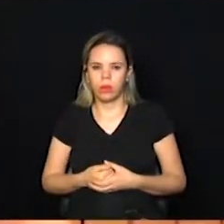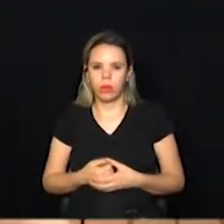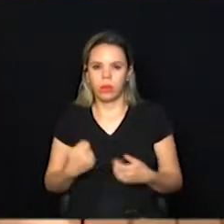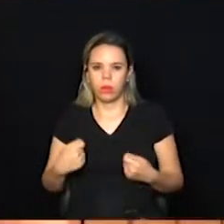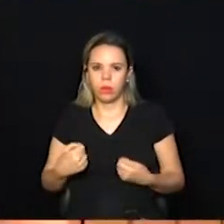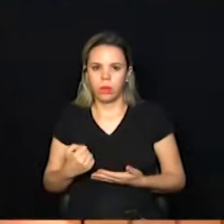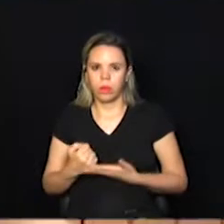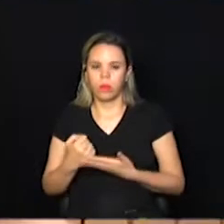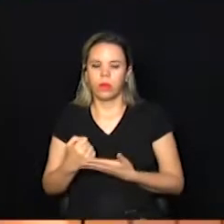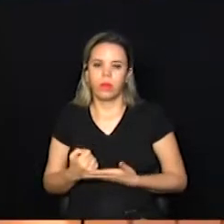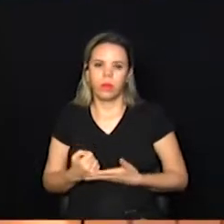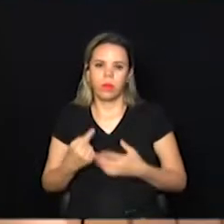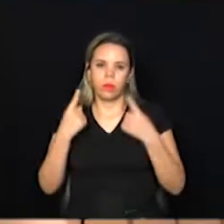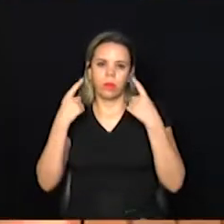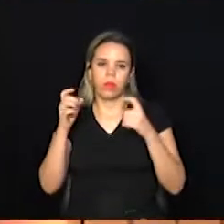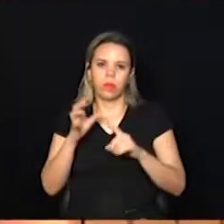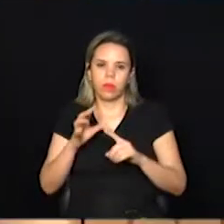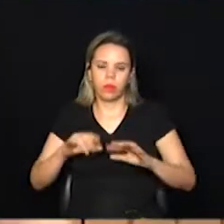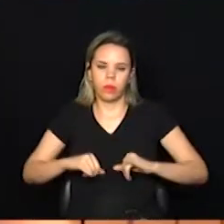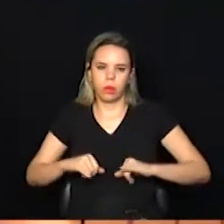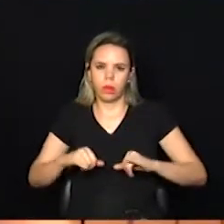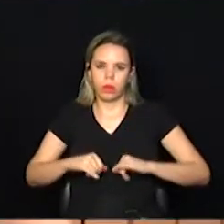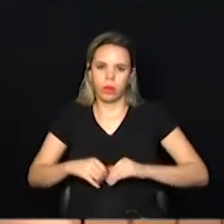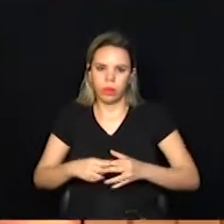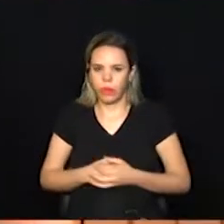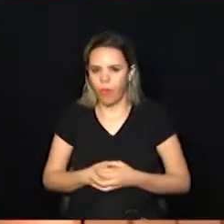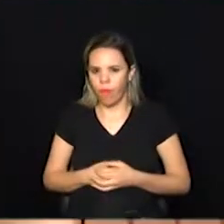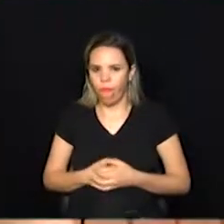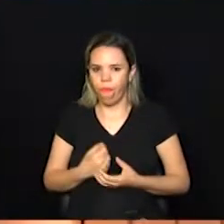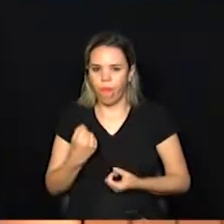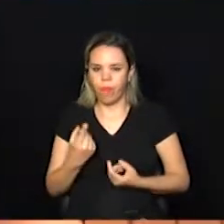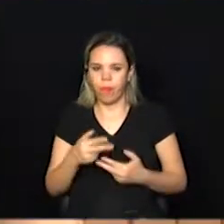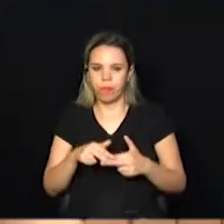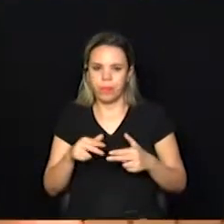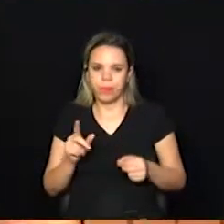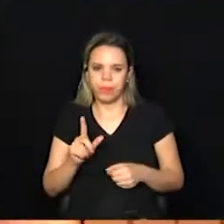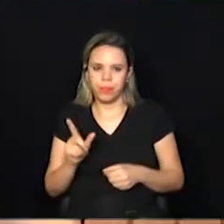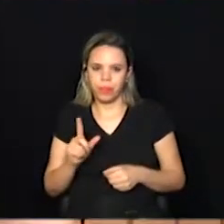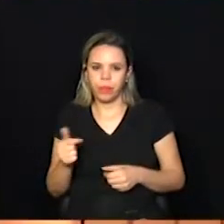estão em situação de violência e que, por algum motivo, é claro que